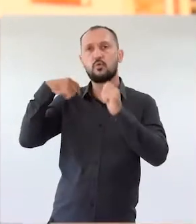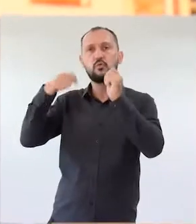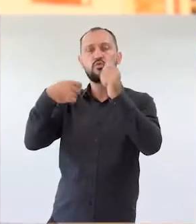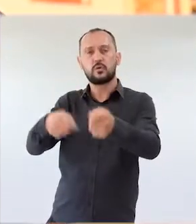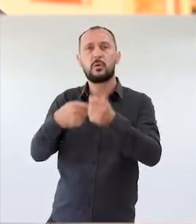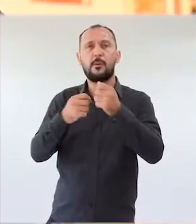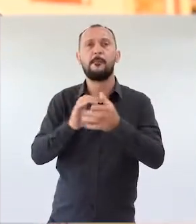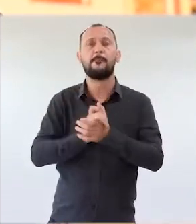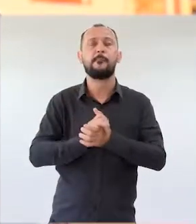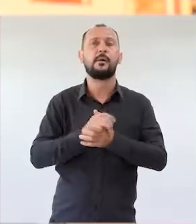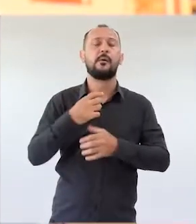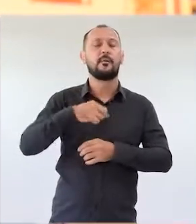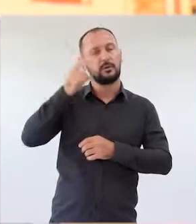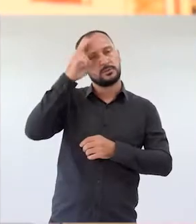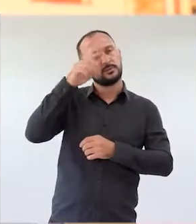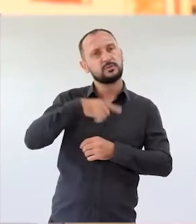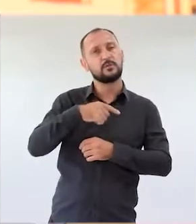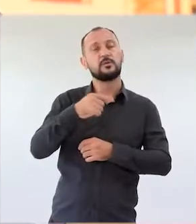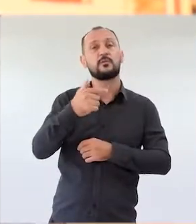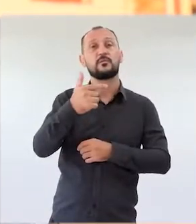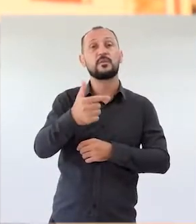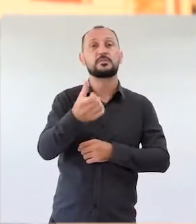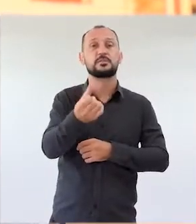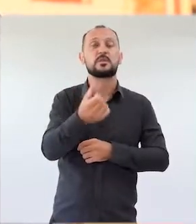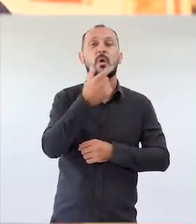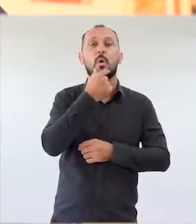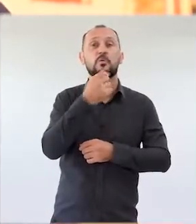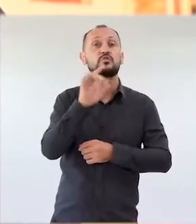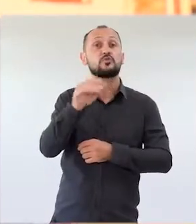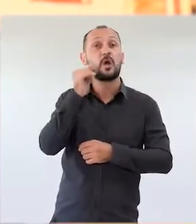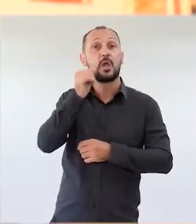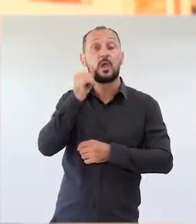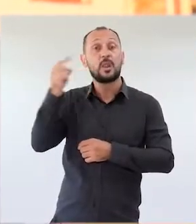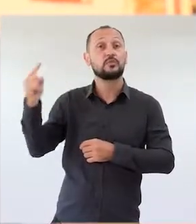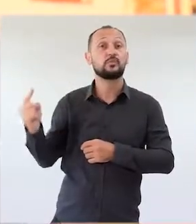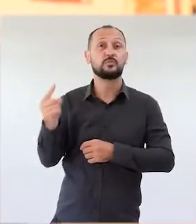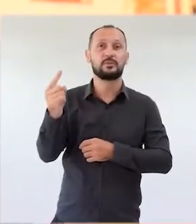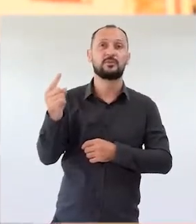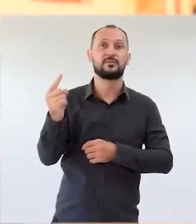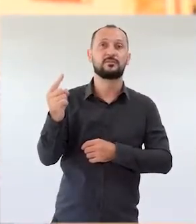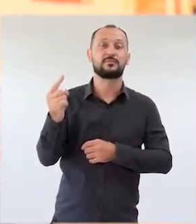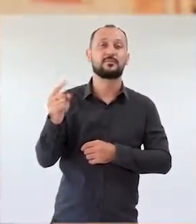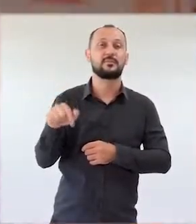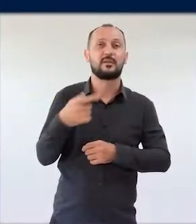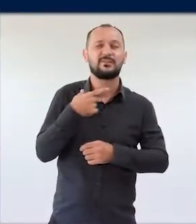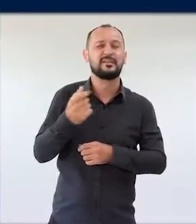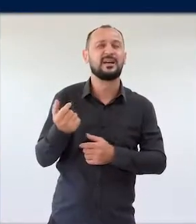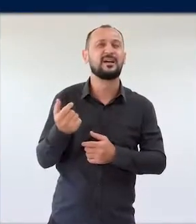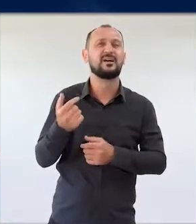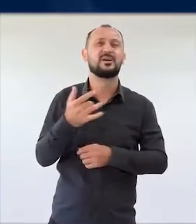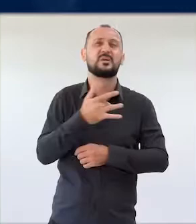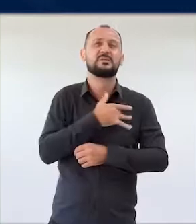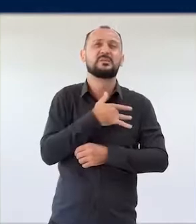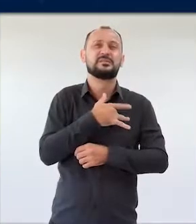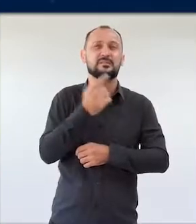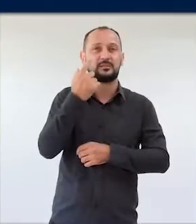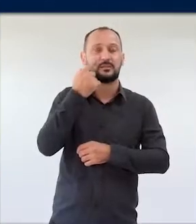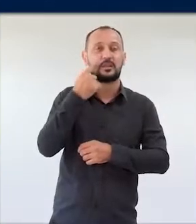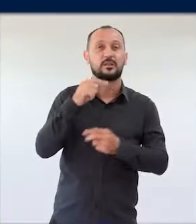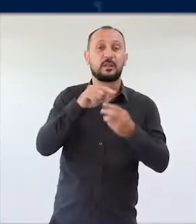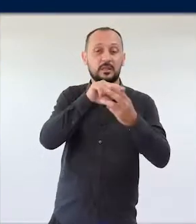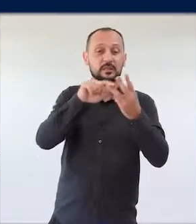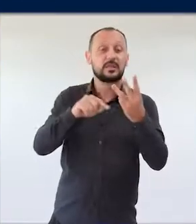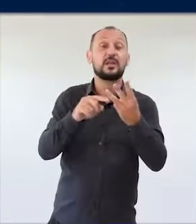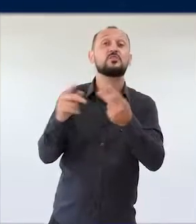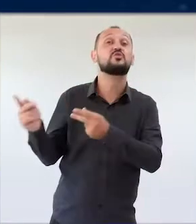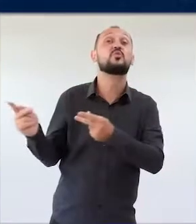peão. Teve um dia que eu contei, eram 26 homens. Só tinha ela de mulher, a Cristela. Eu falei, e ela recebeu